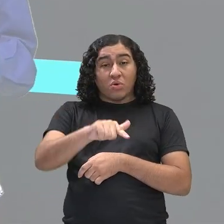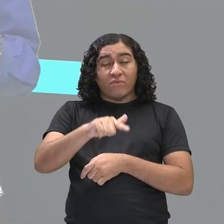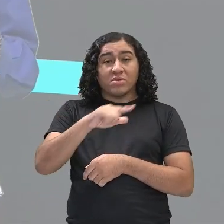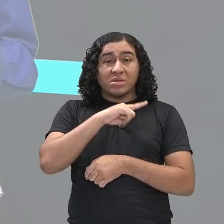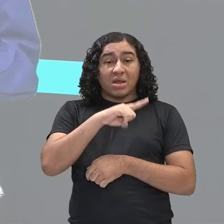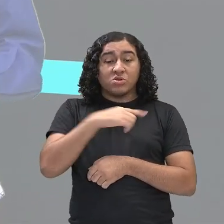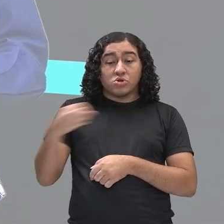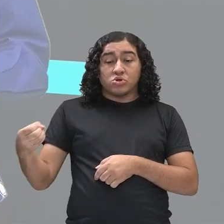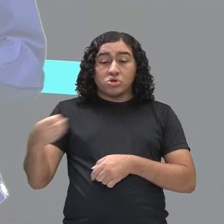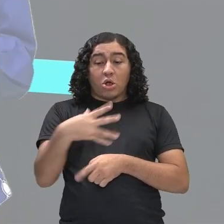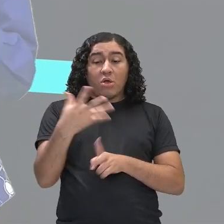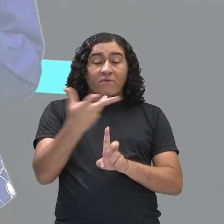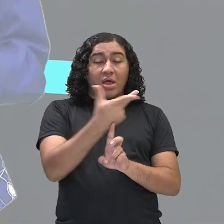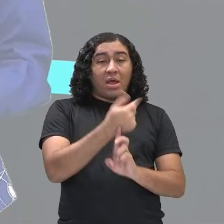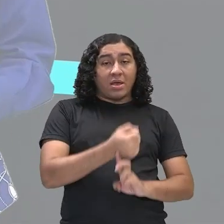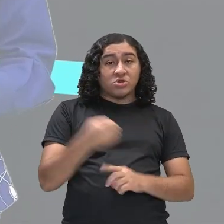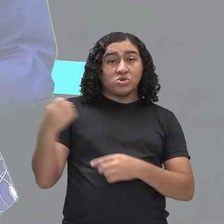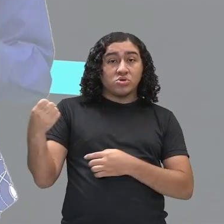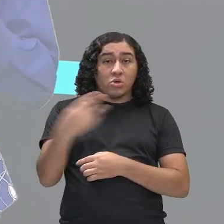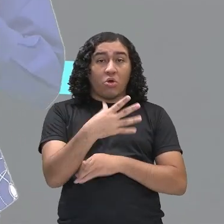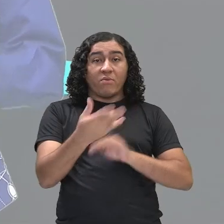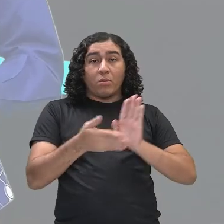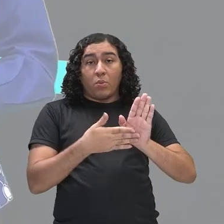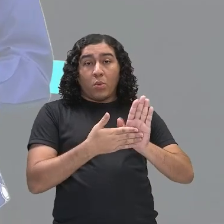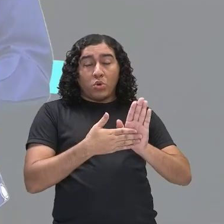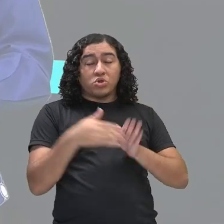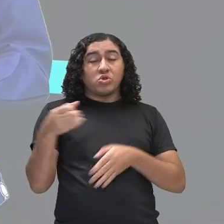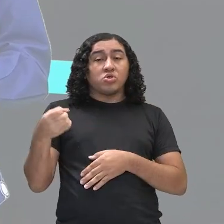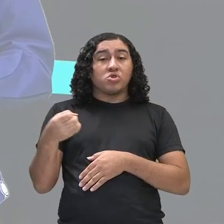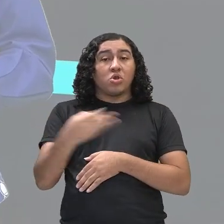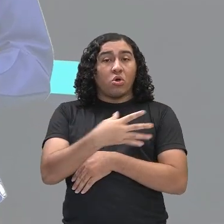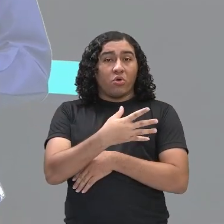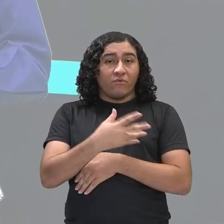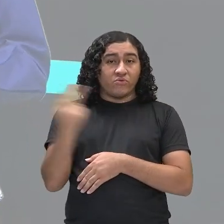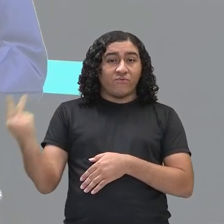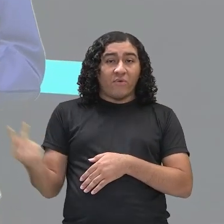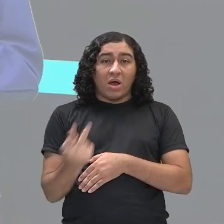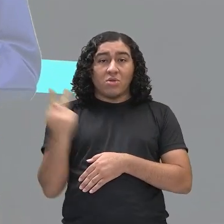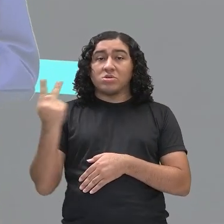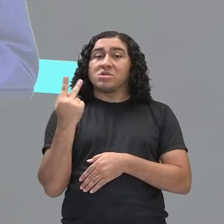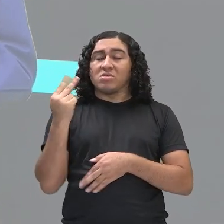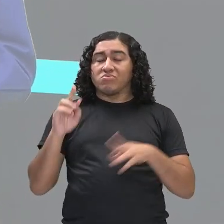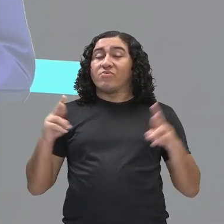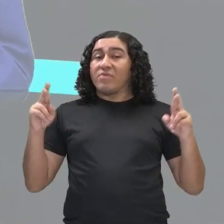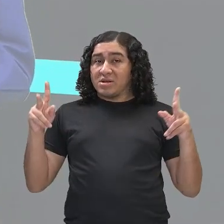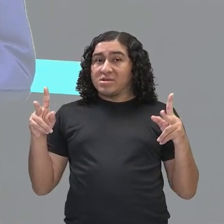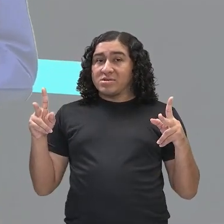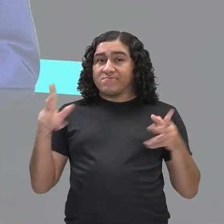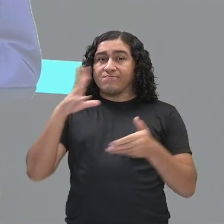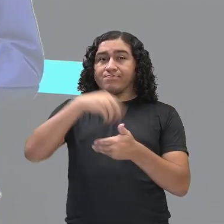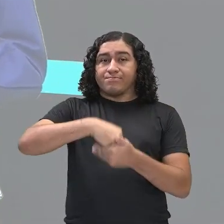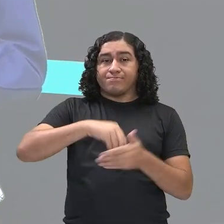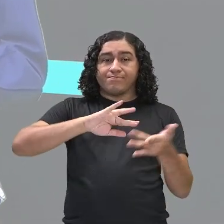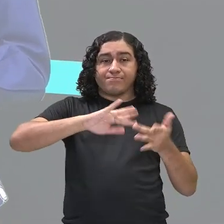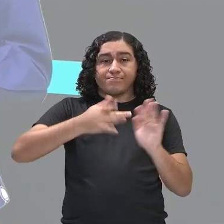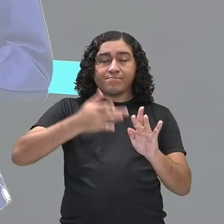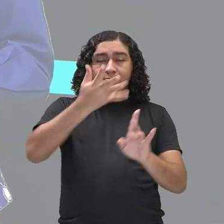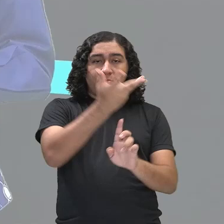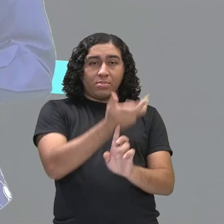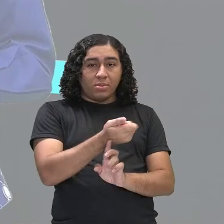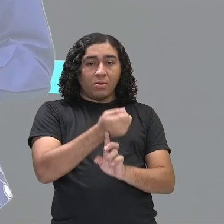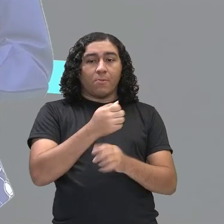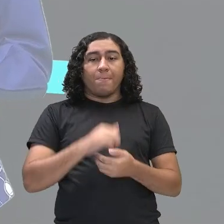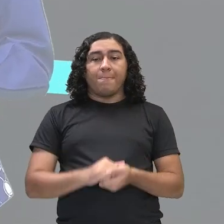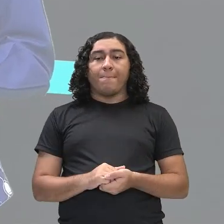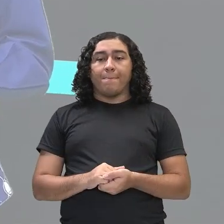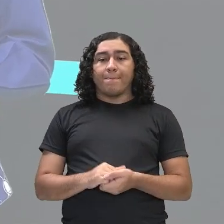para novas artes, para novas propostas, valores, né, diferentes dentro da arte. E assim